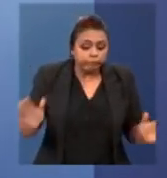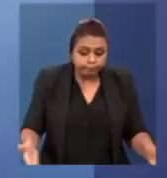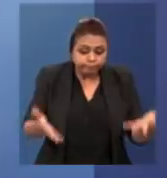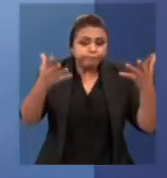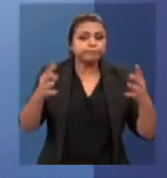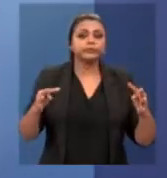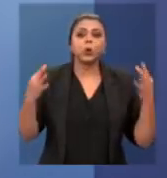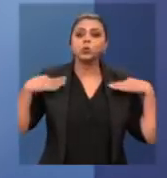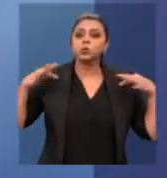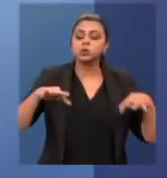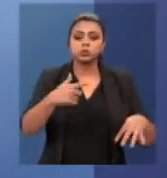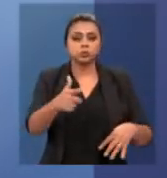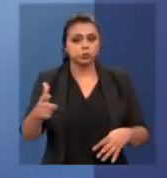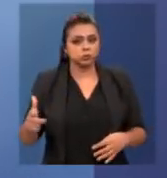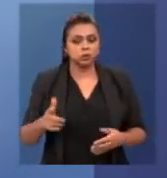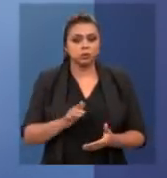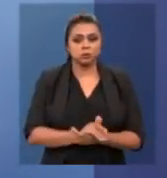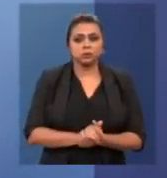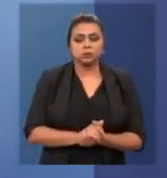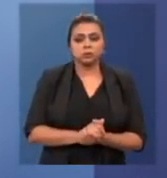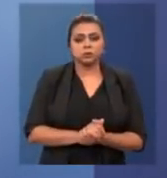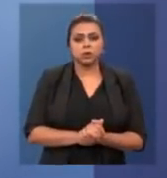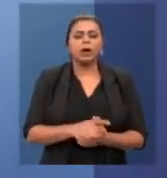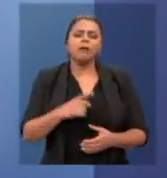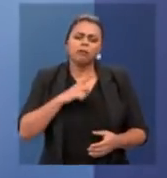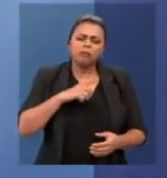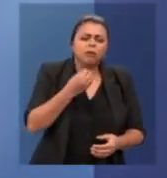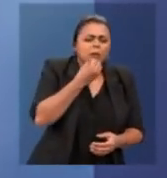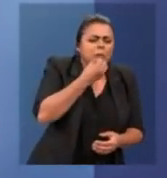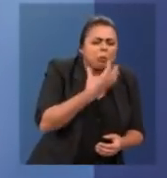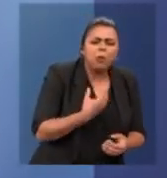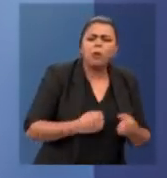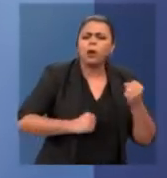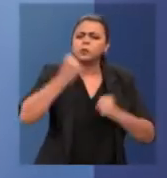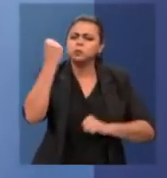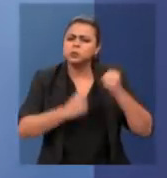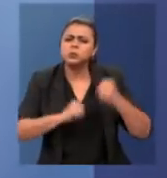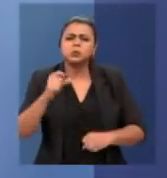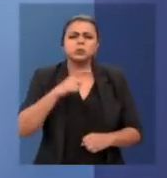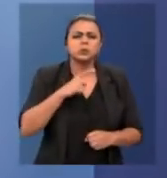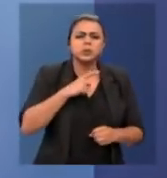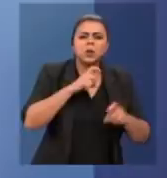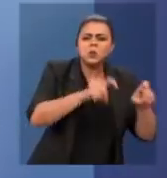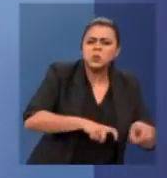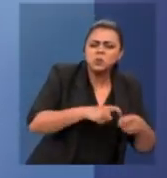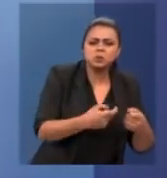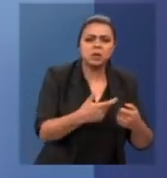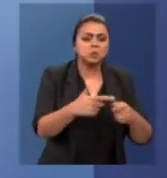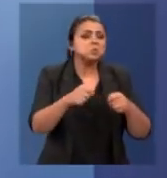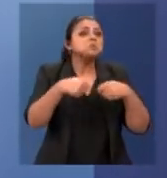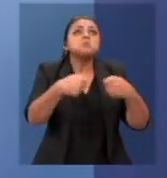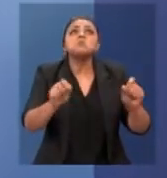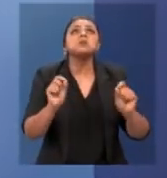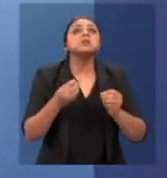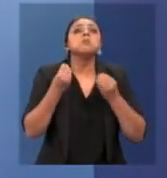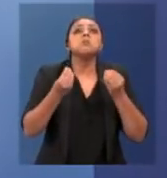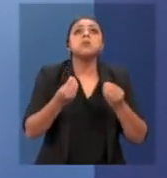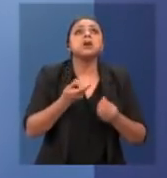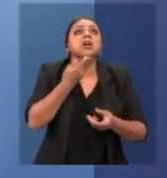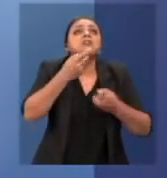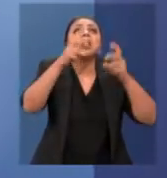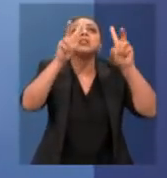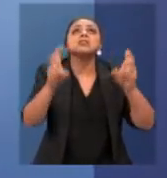nós estamos num estado que tem uma boa indústria na agricultura não preciso falar tudo precisa tem estado no brasil